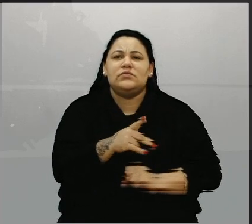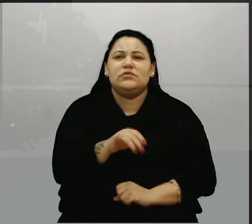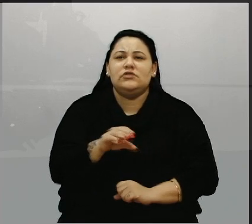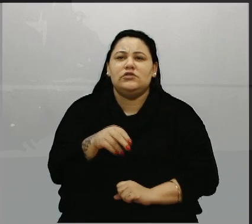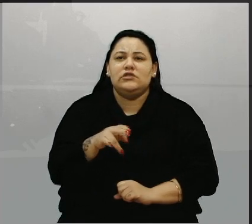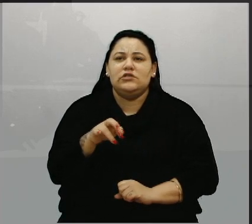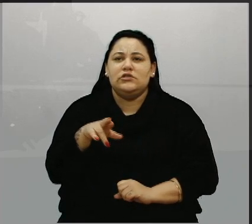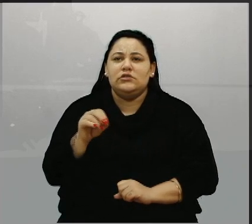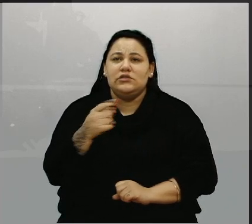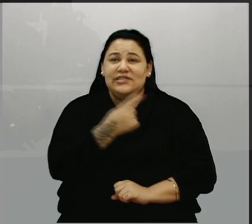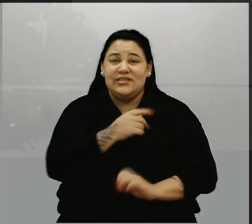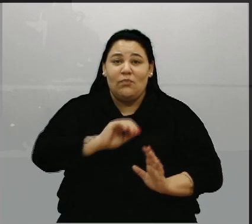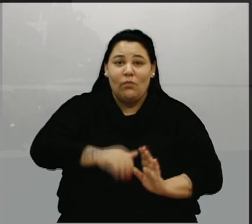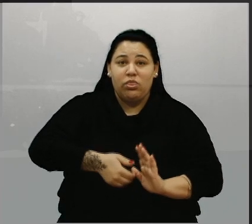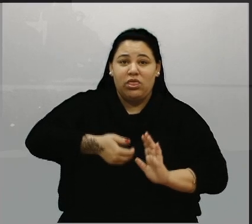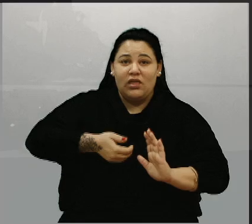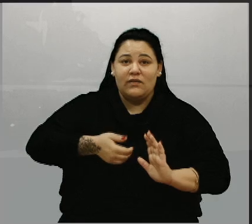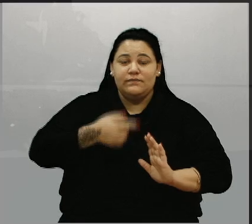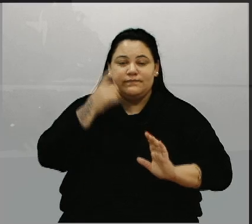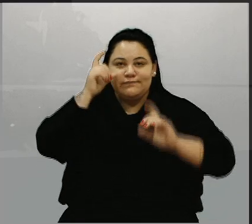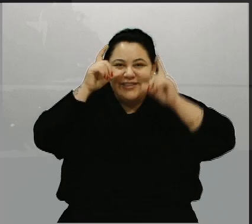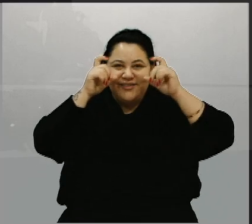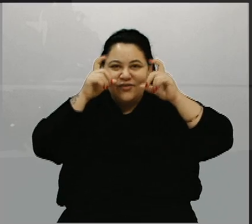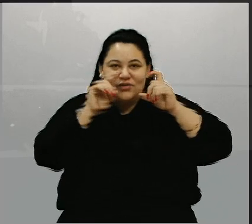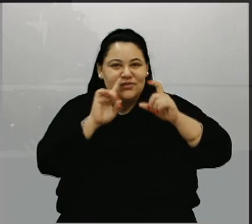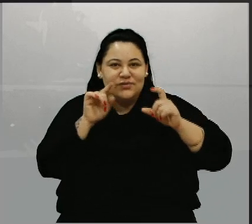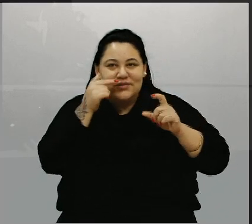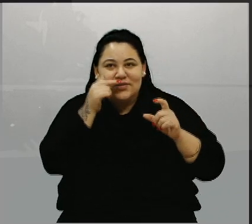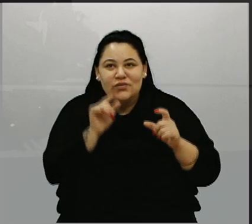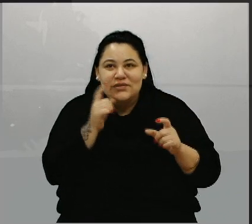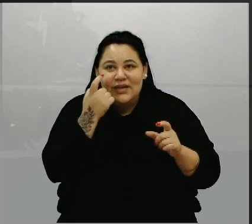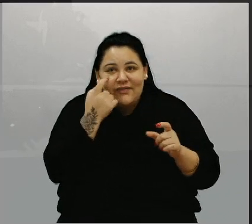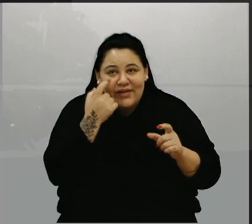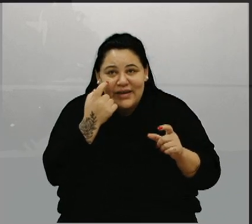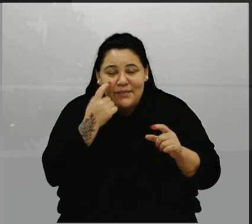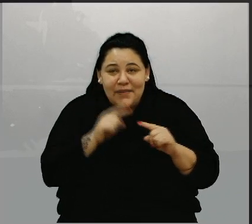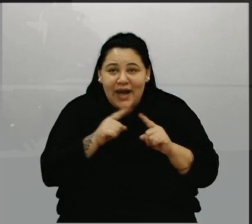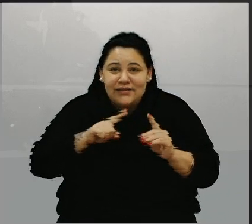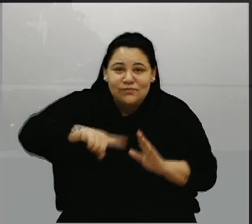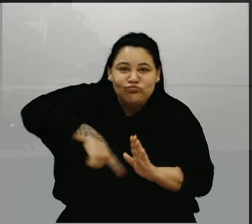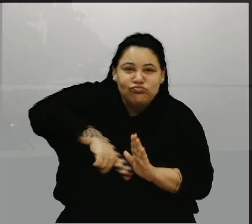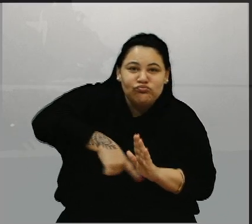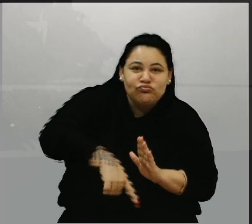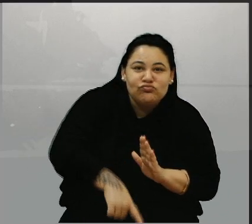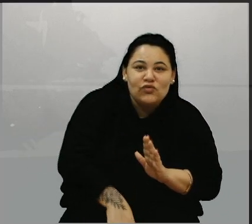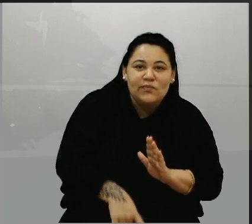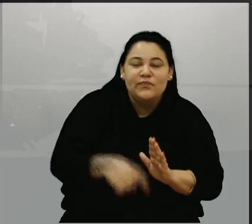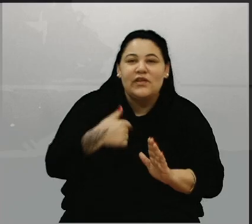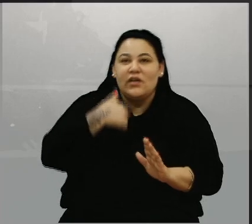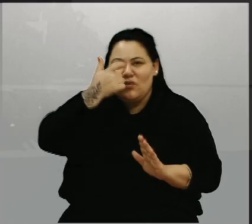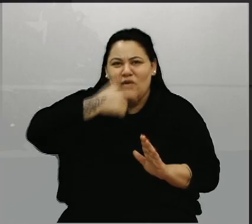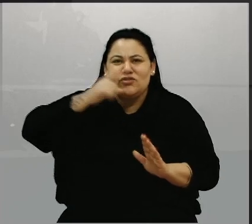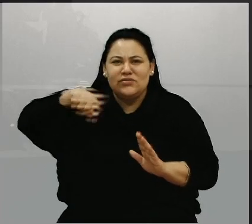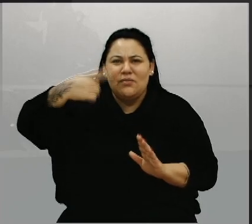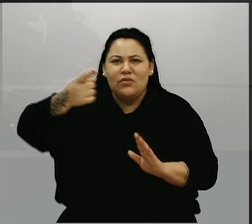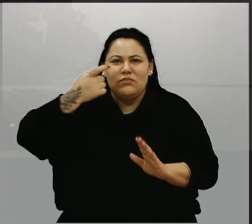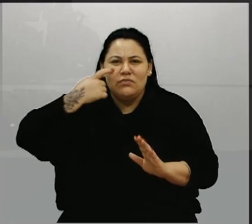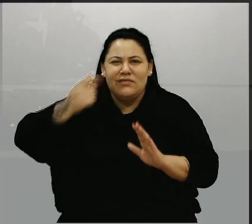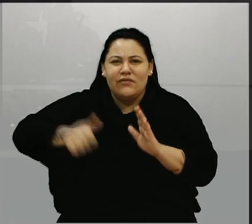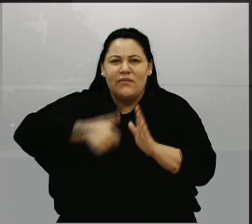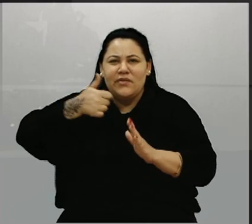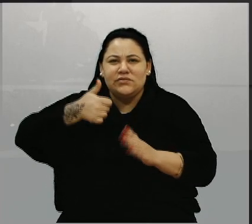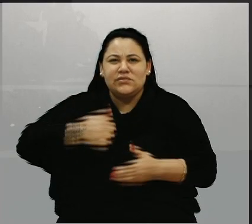E esse buraco, a gente na foto não tem como ter noção da dimensão e do quanto isso é. Acho que na próxima foto dá para ver